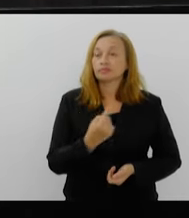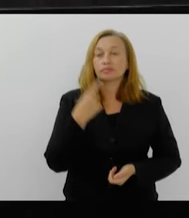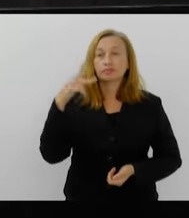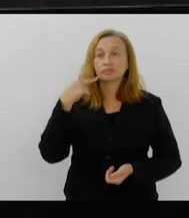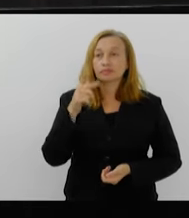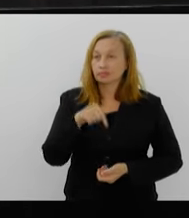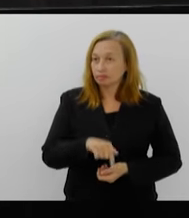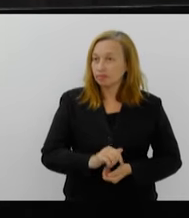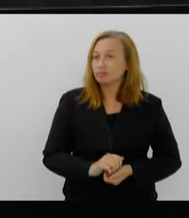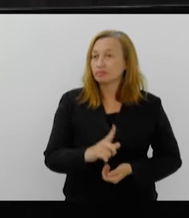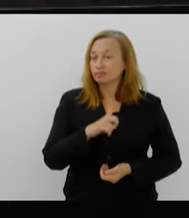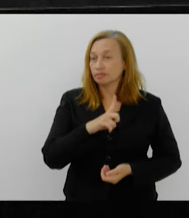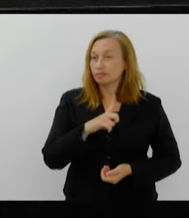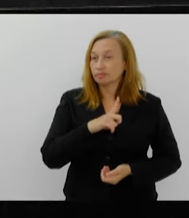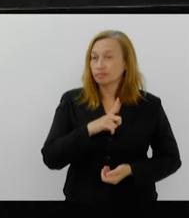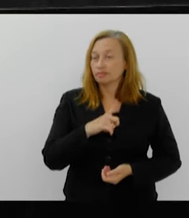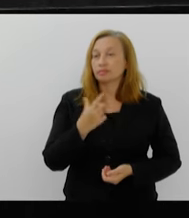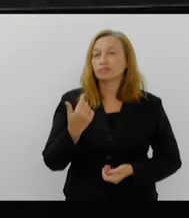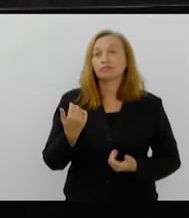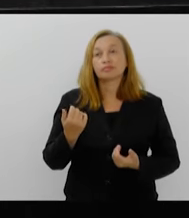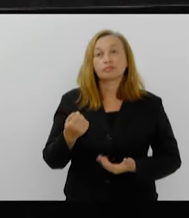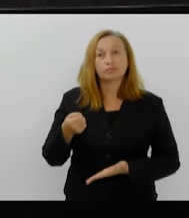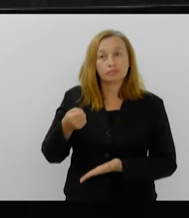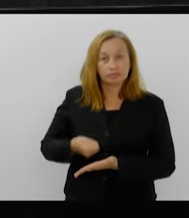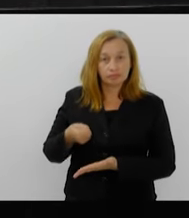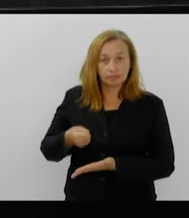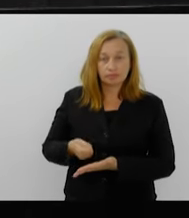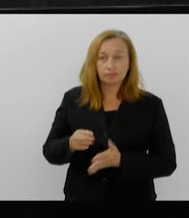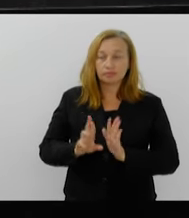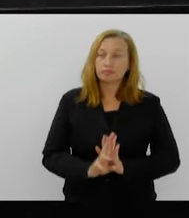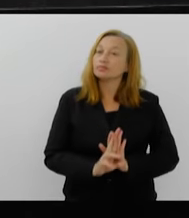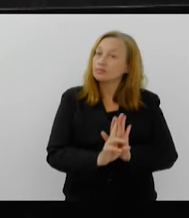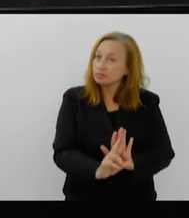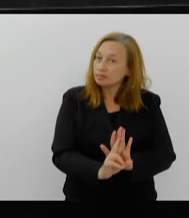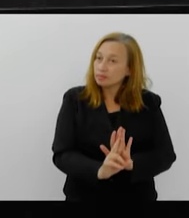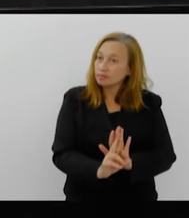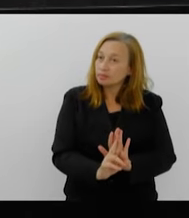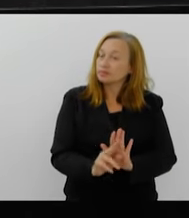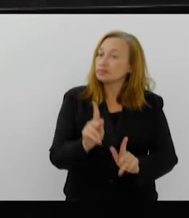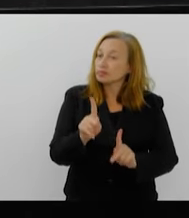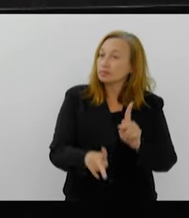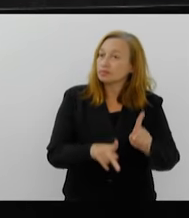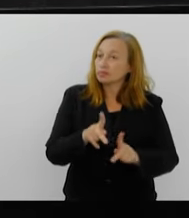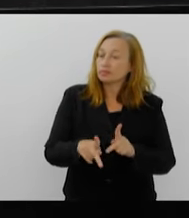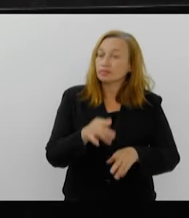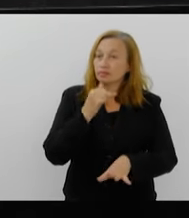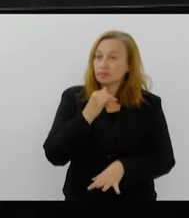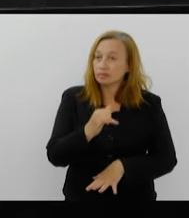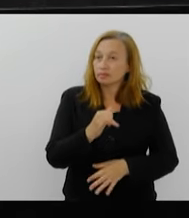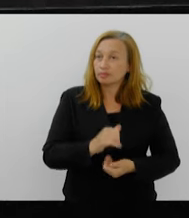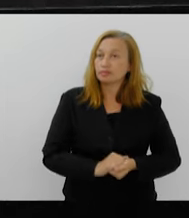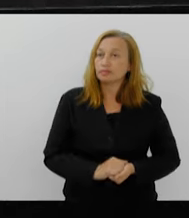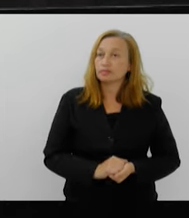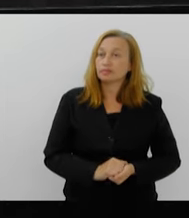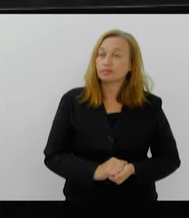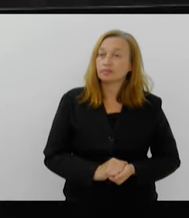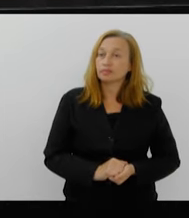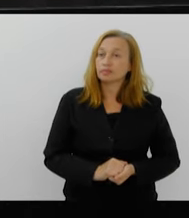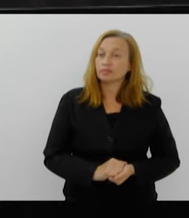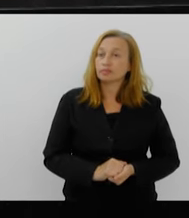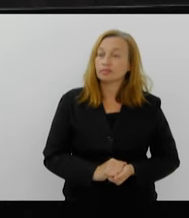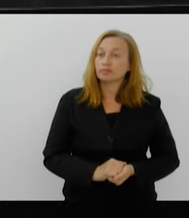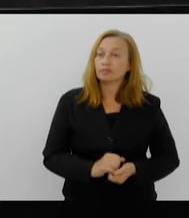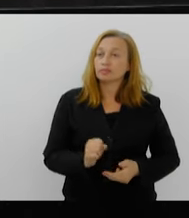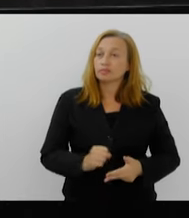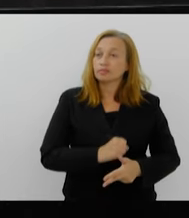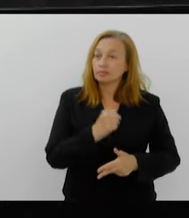aqui temos o dever de, representando a população fluminense, imbuídos do poder que